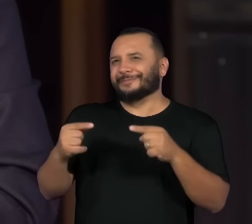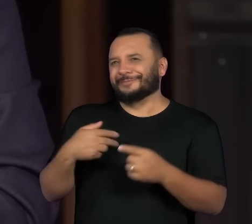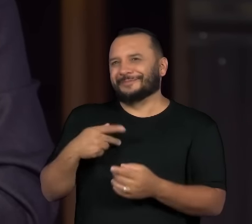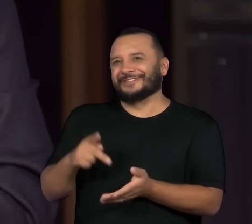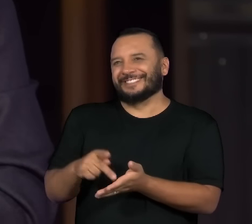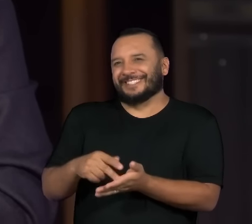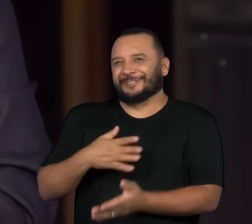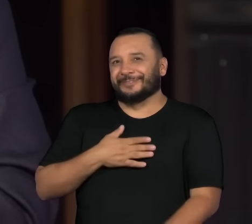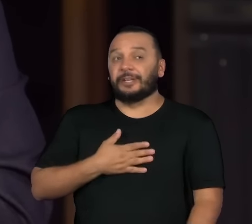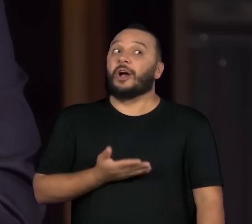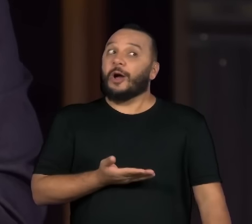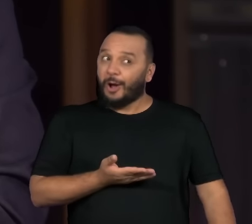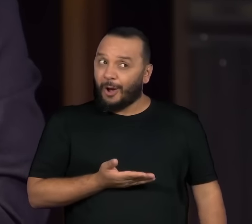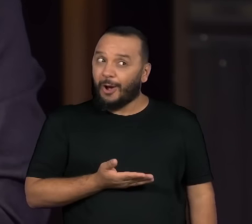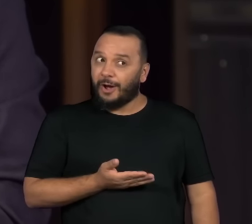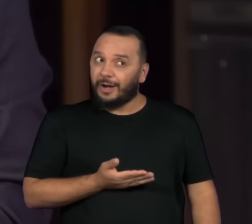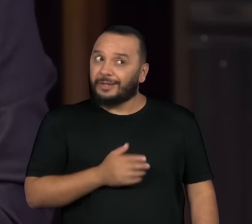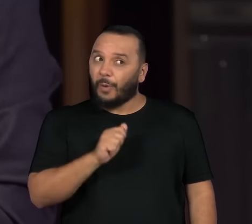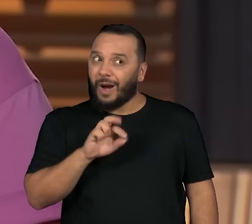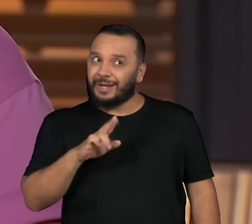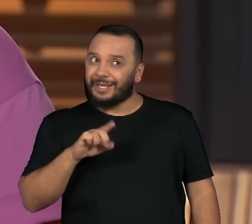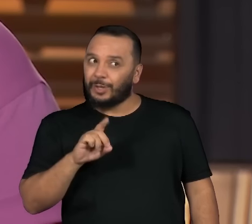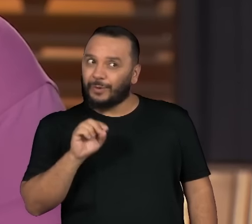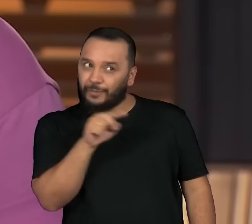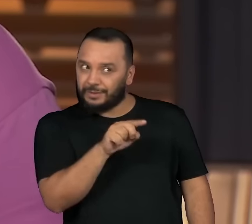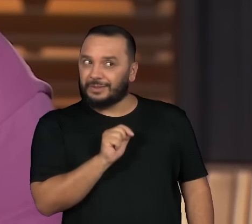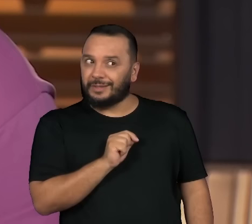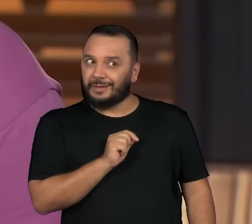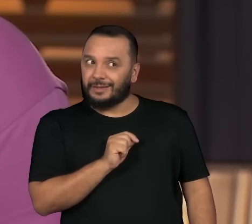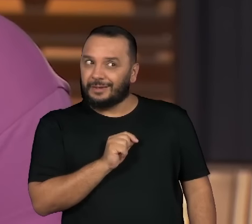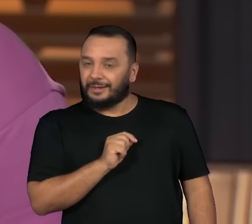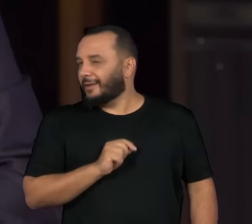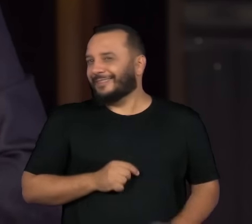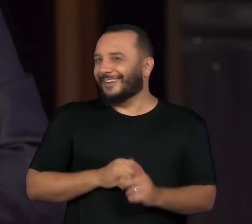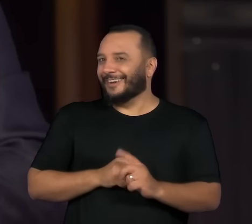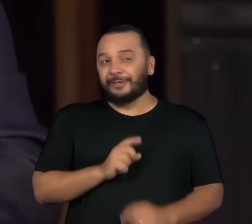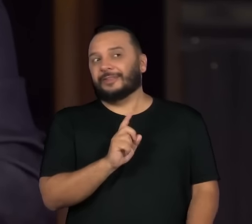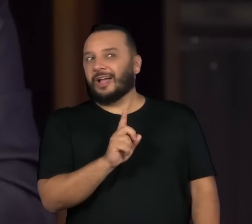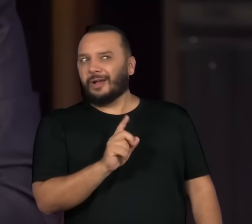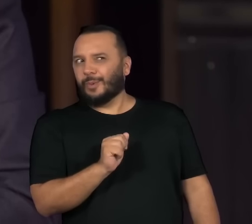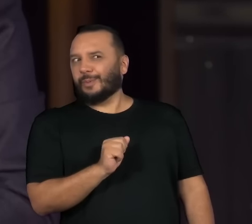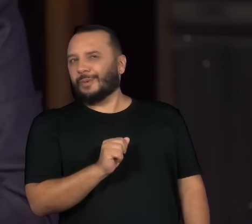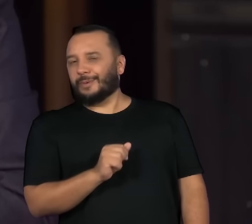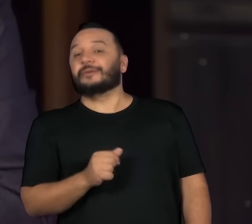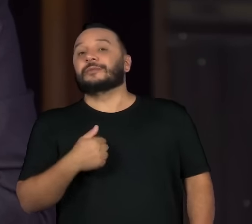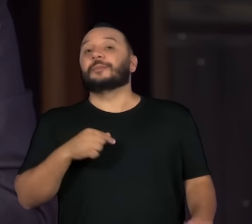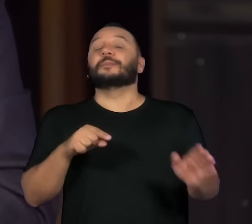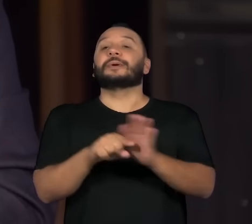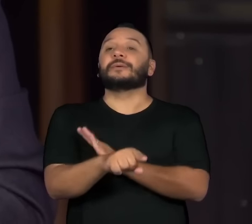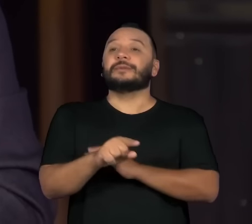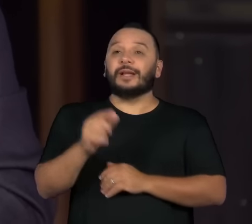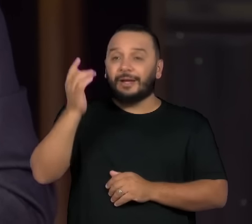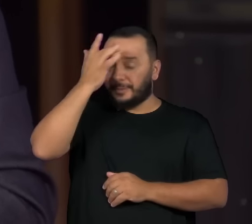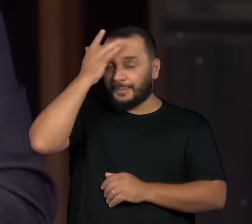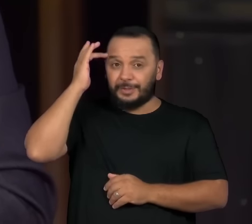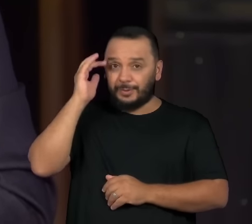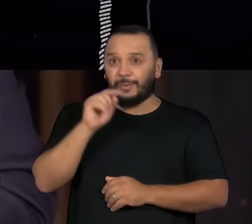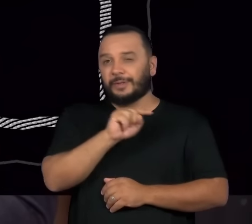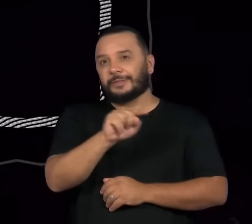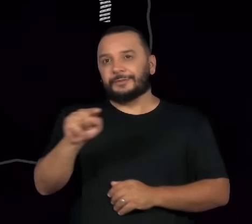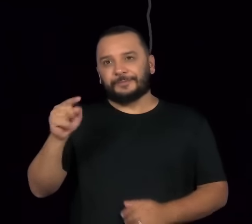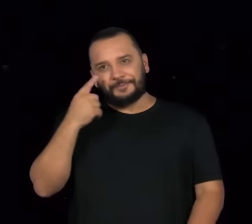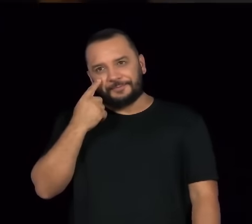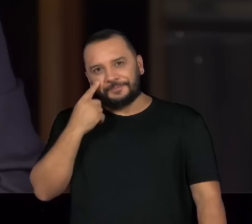hein? Será que é você? Não, vamos com calma. Não é, não. Isso. Vamos perguntar para eles. Eles mandaram muitas perguntas. Ai, meu